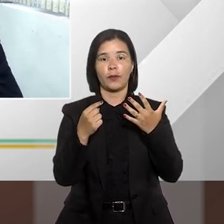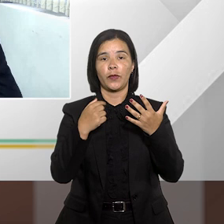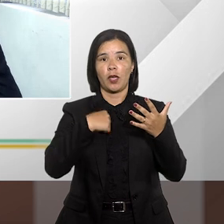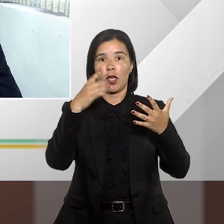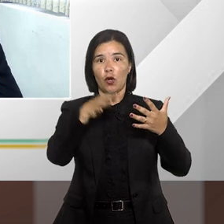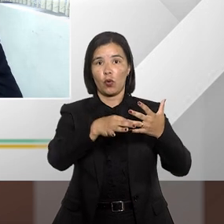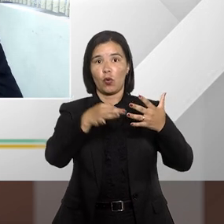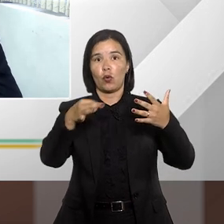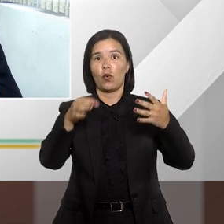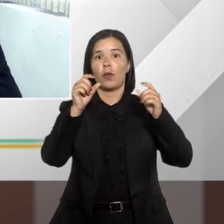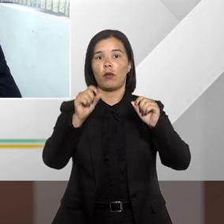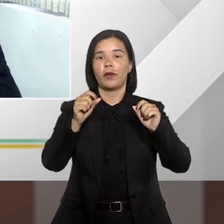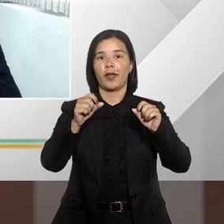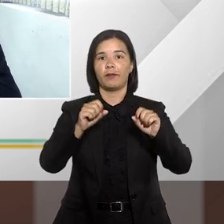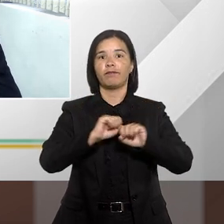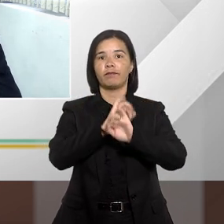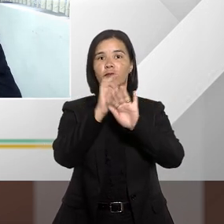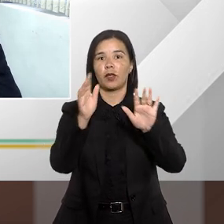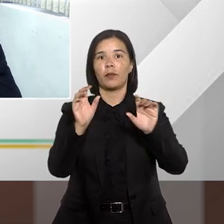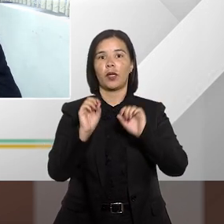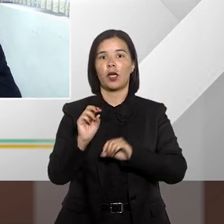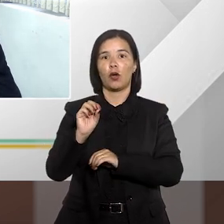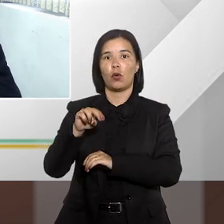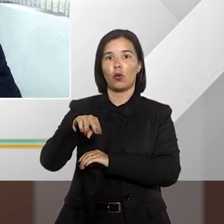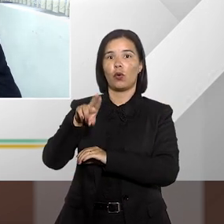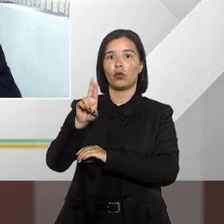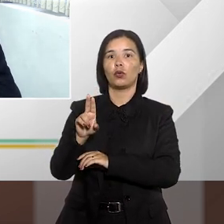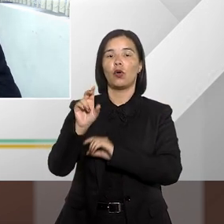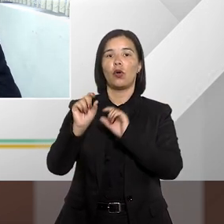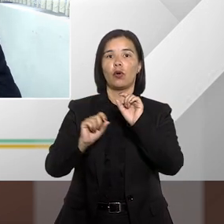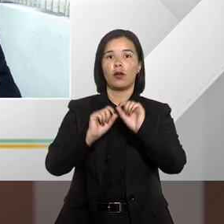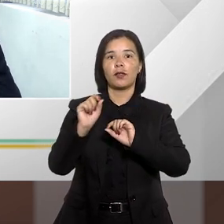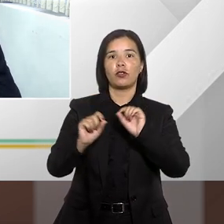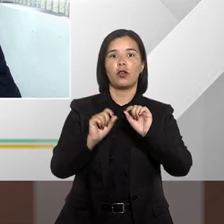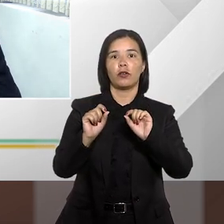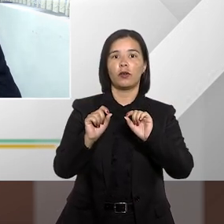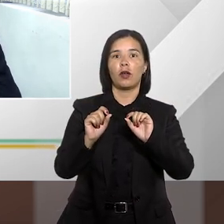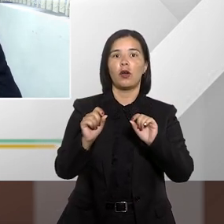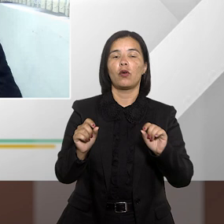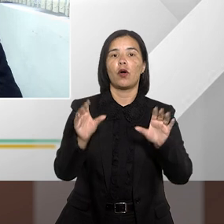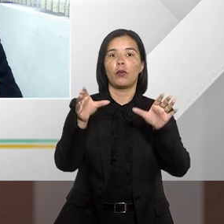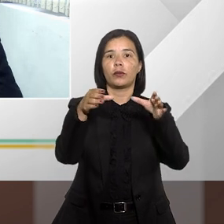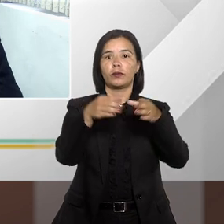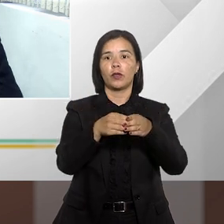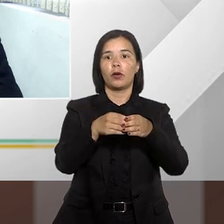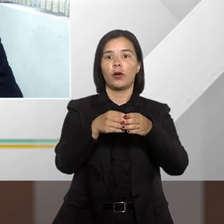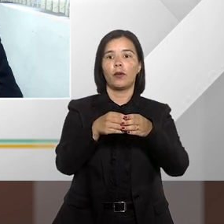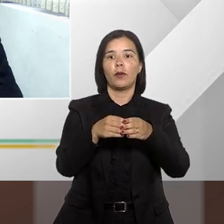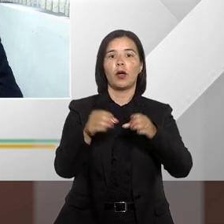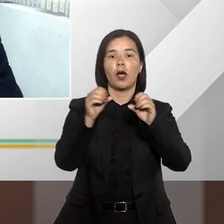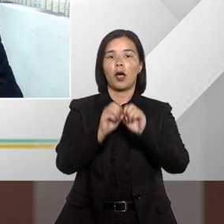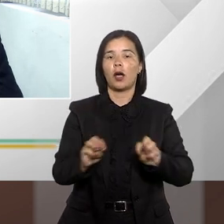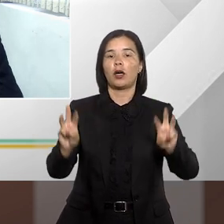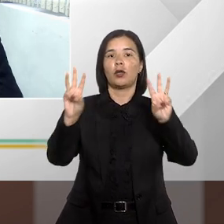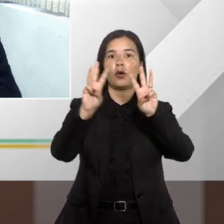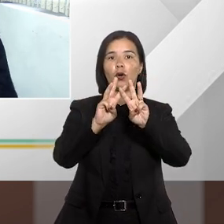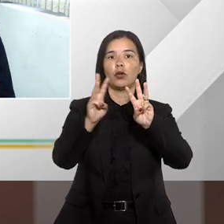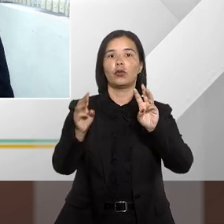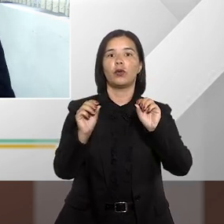que, inclusive, foi declarada pela ONU, a Organização das Nações Unidas, como Patrimônio Documental da Humanidade.